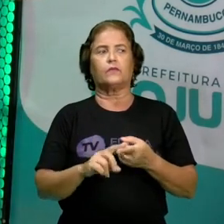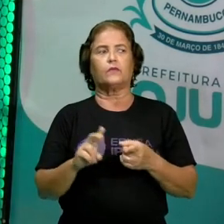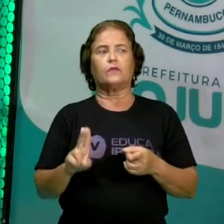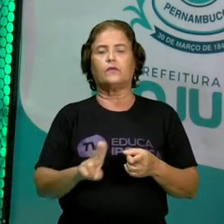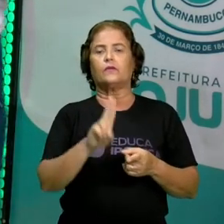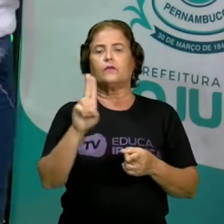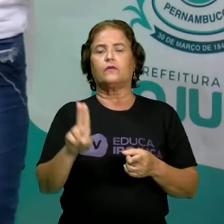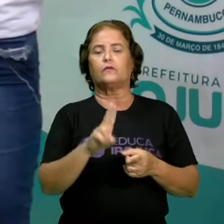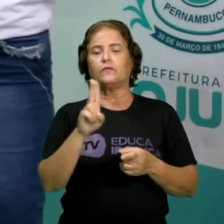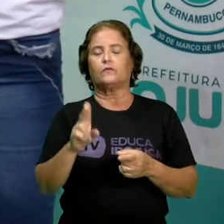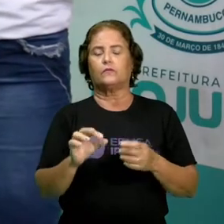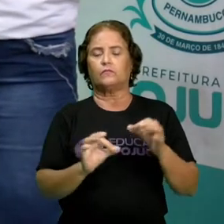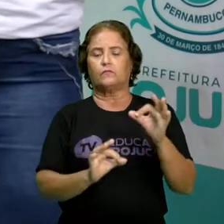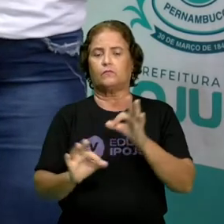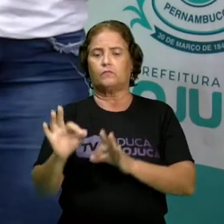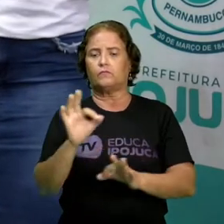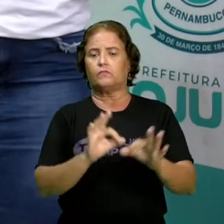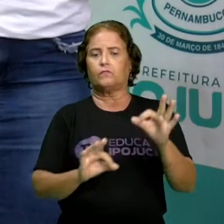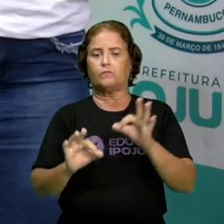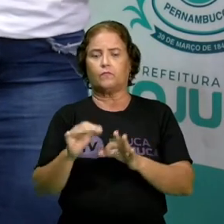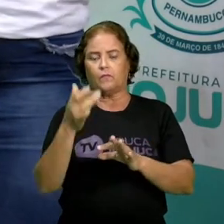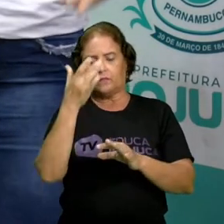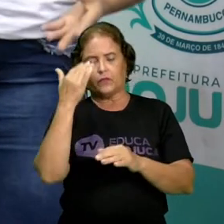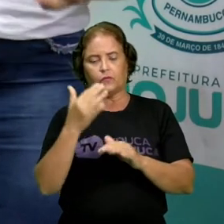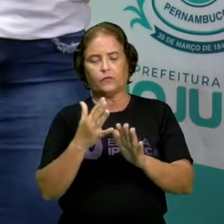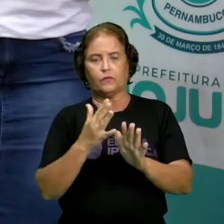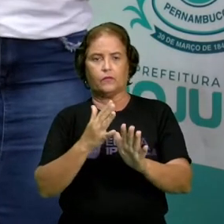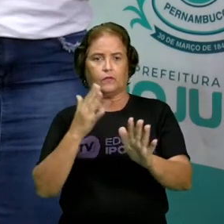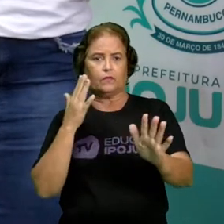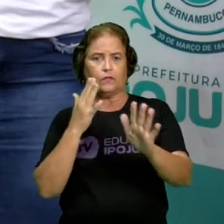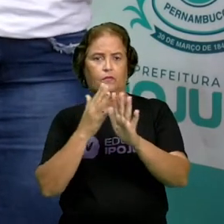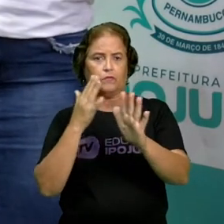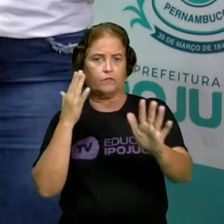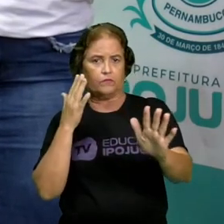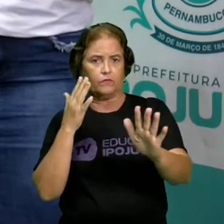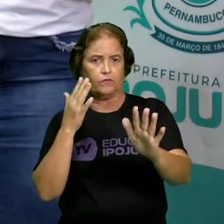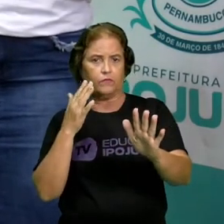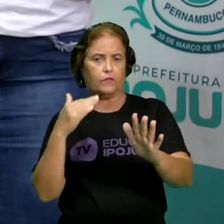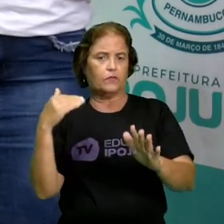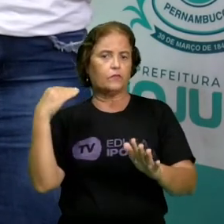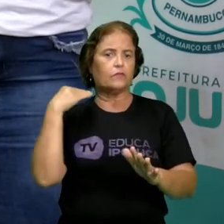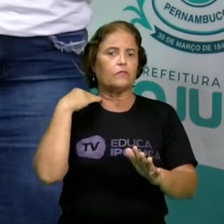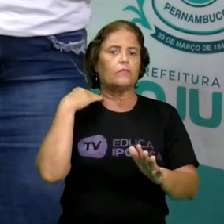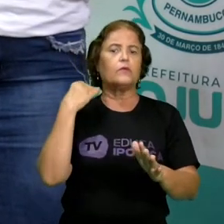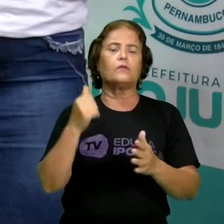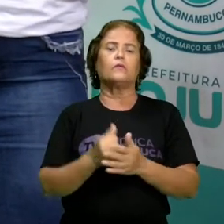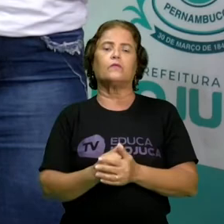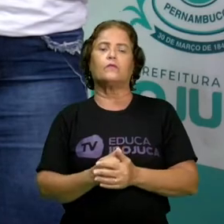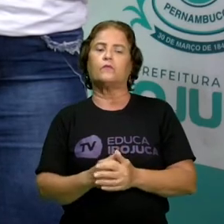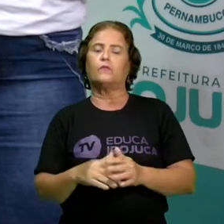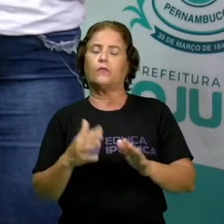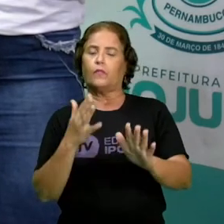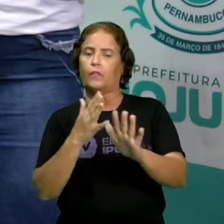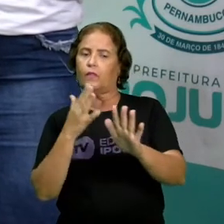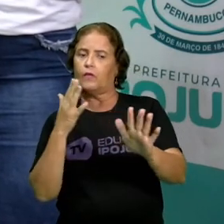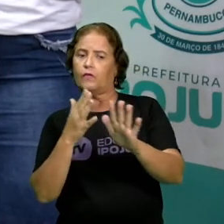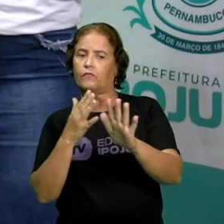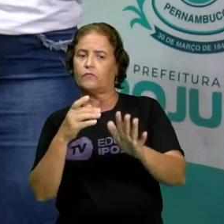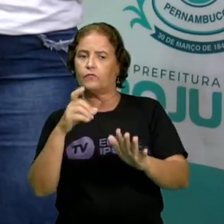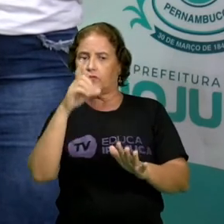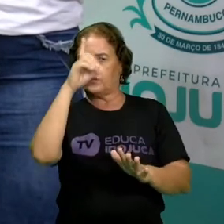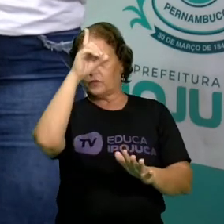ordem as pessoas na fila. Pode ser na fila do banco, na fila do hospital, por ordem de chegada. Então,